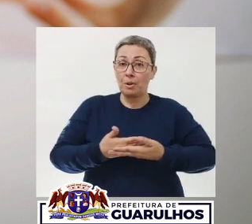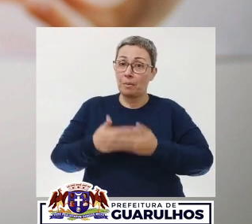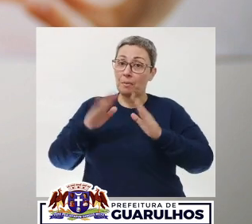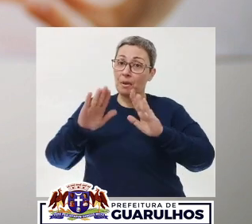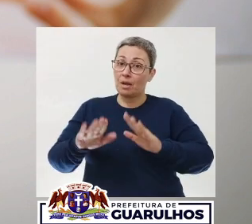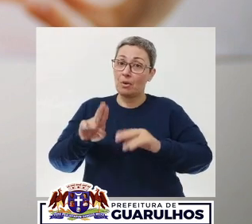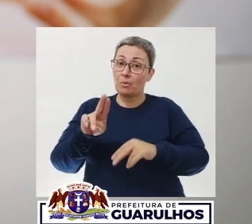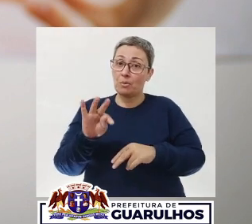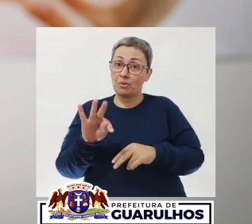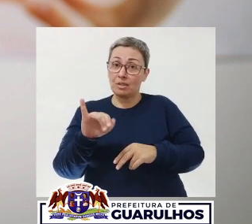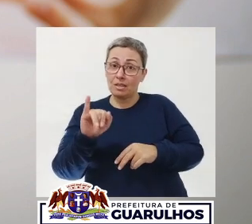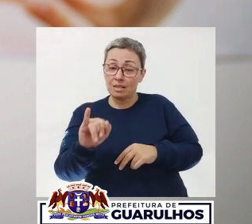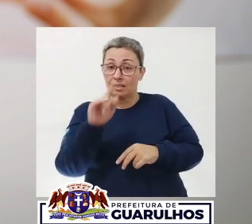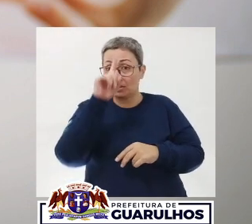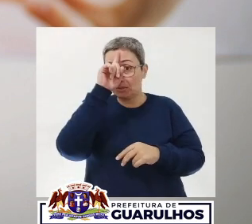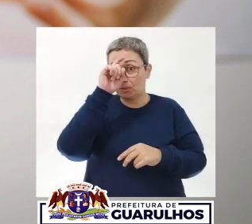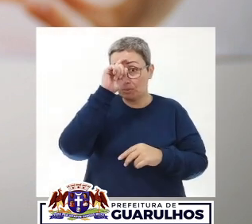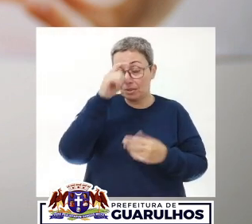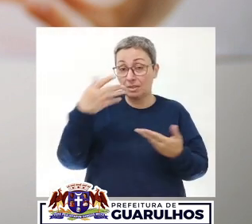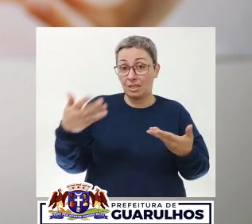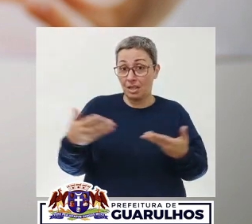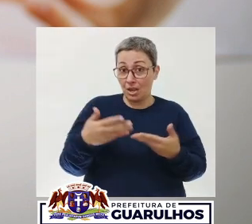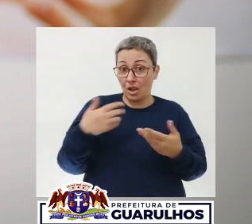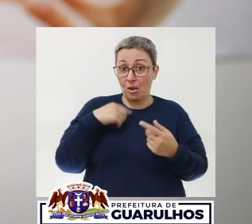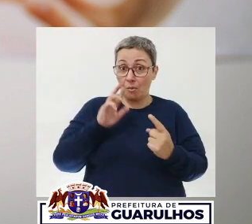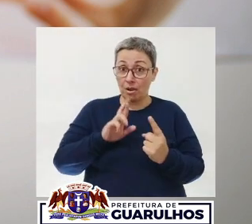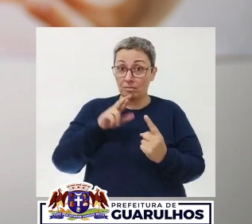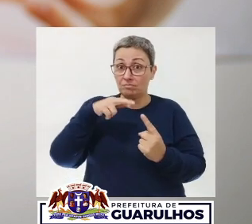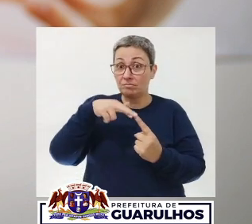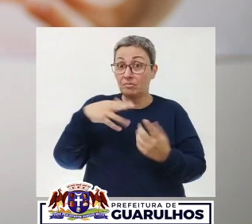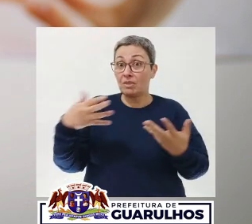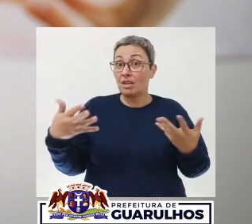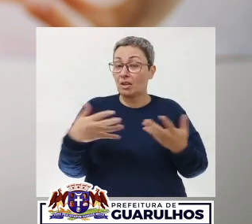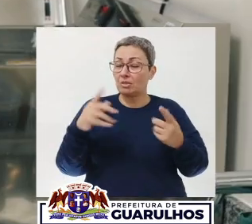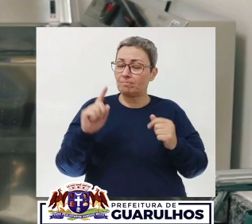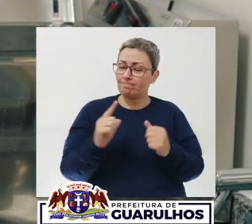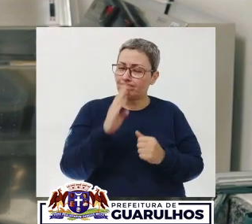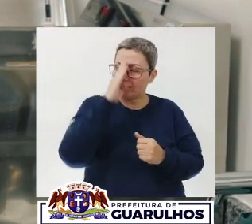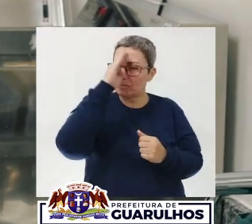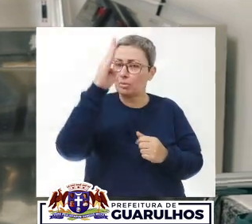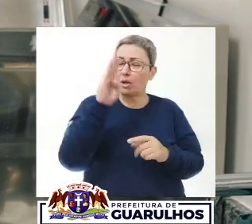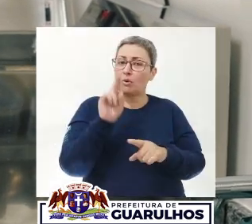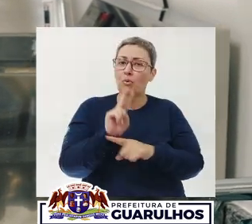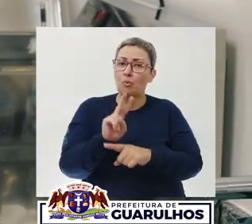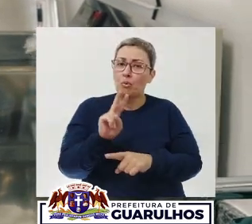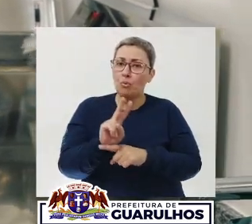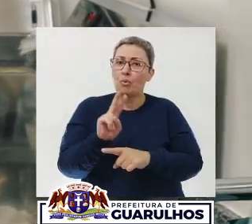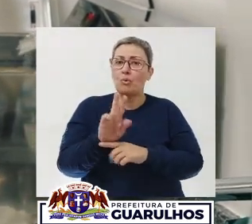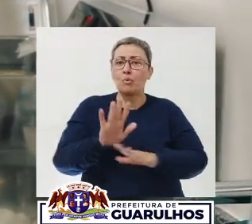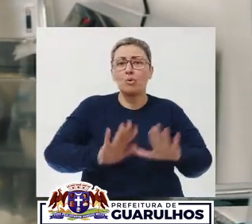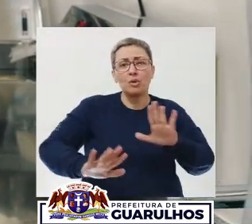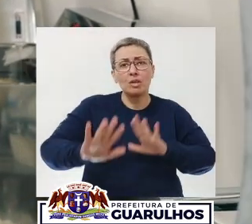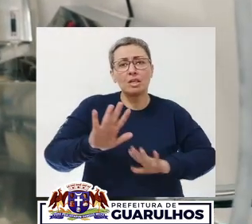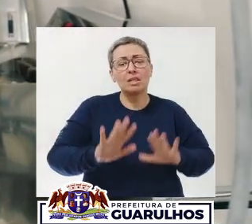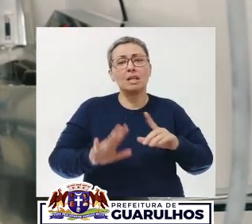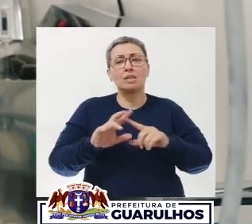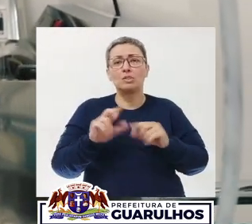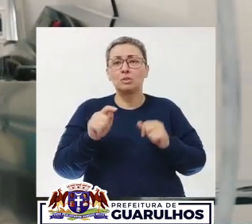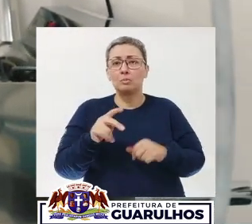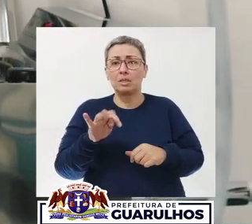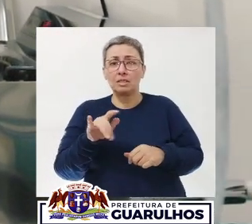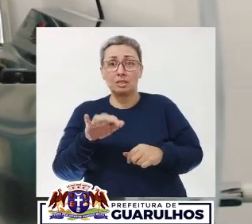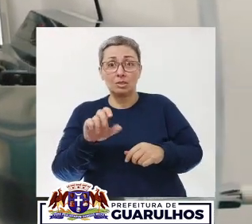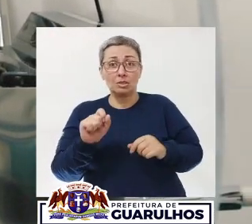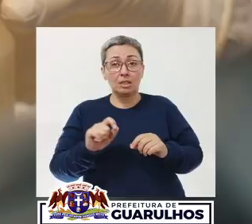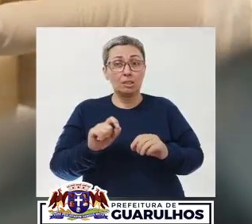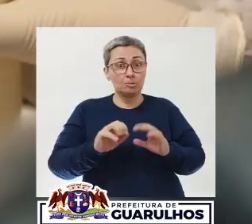para os bebezinhos internados nas UTIs neonatais, nas nossas maternidades de referência. Os nossos principais cuidados durante esse